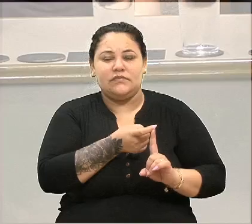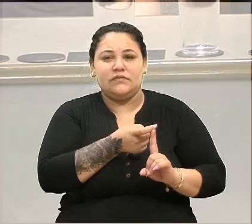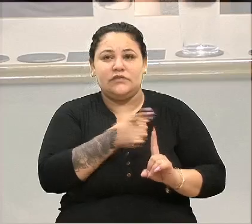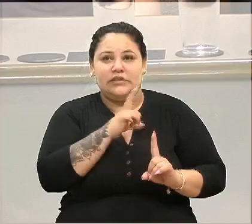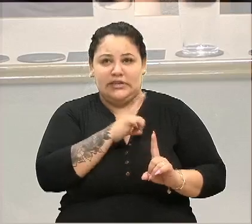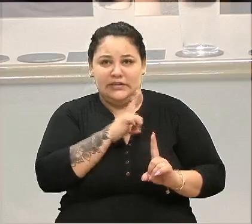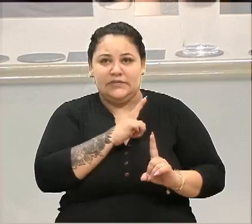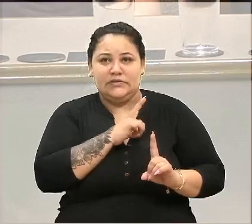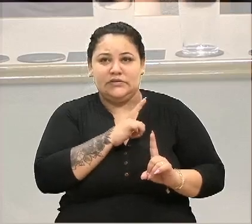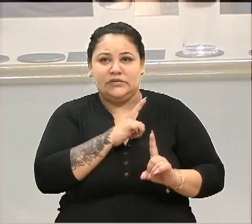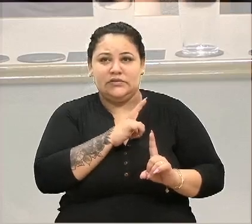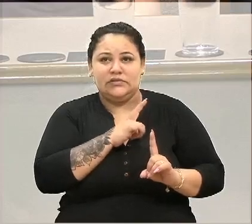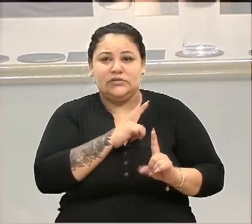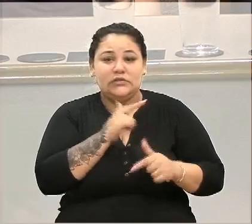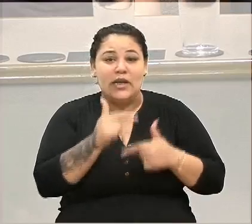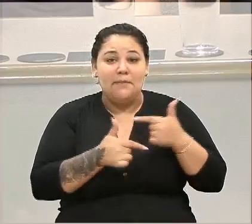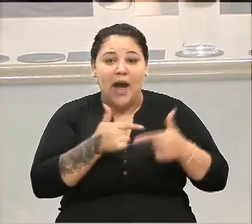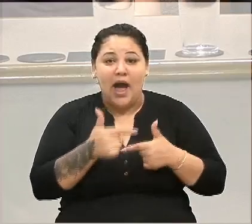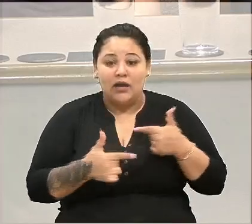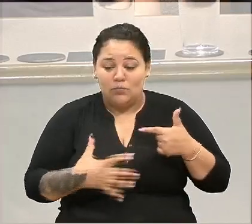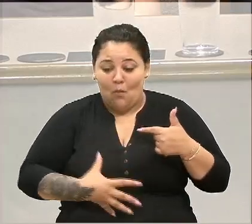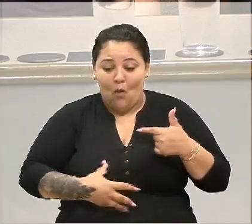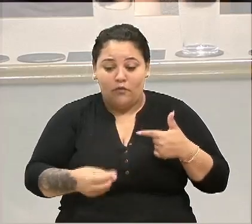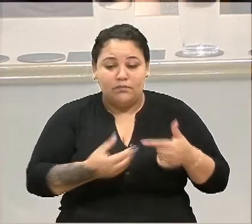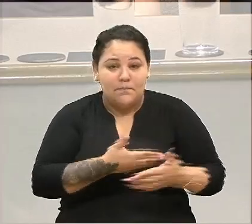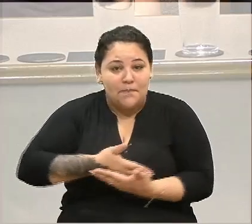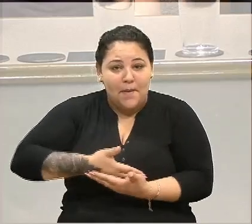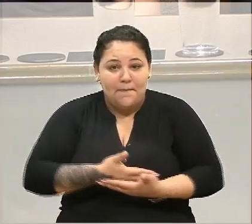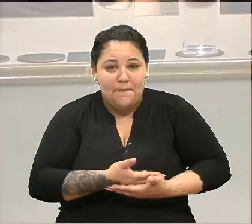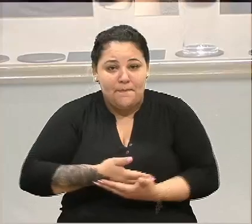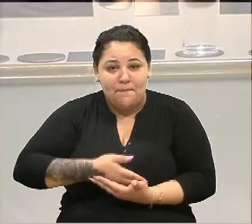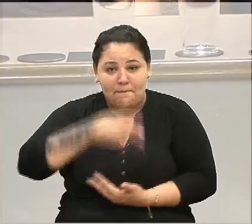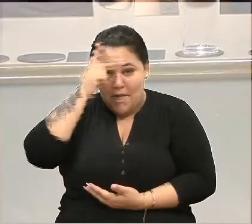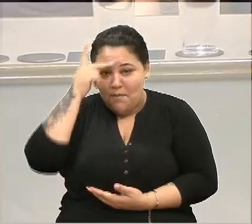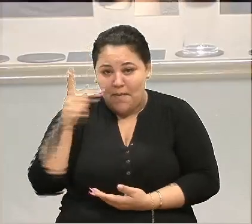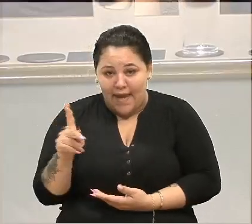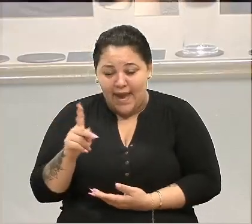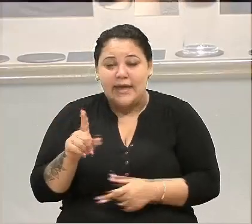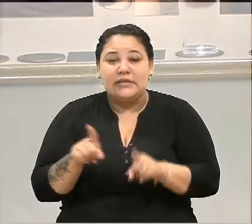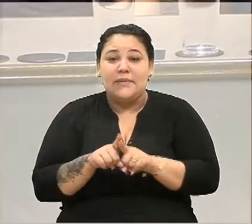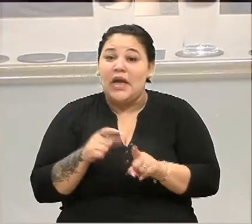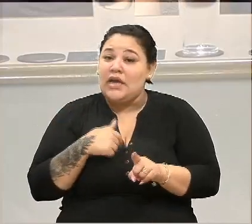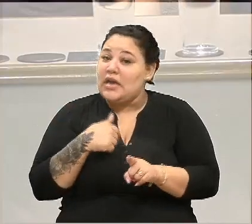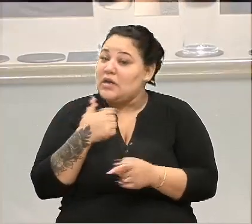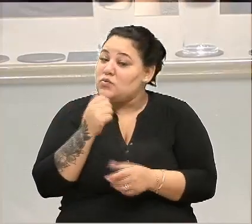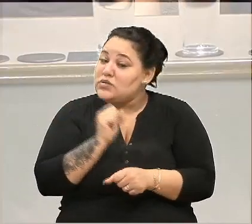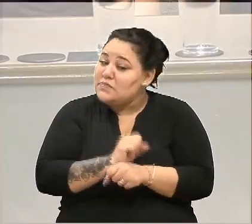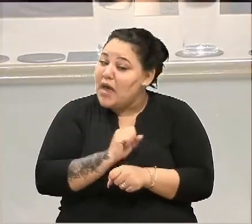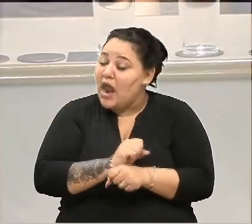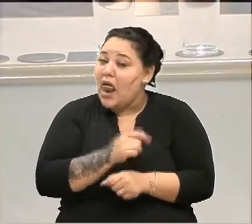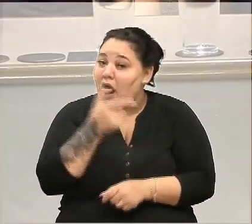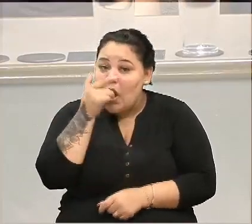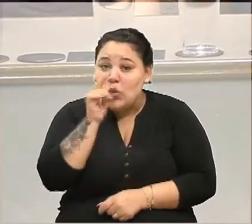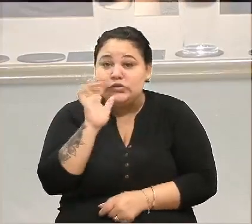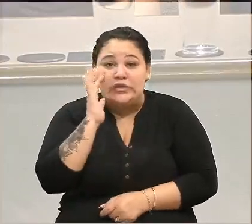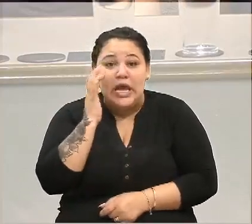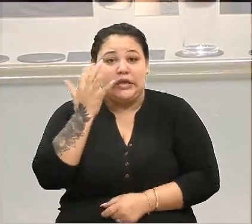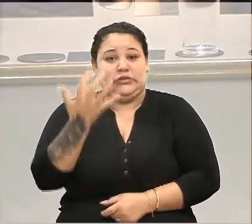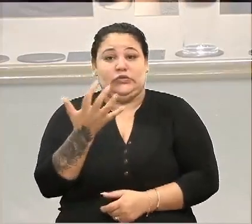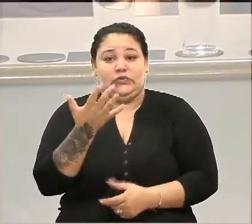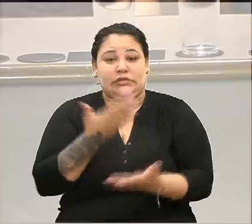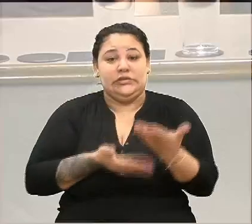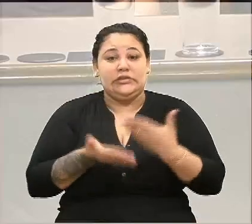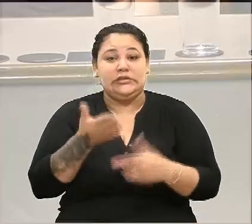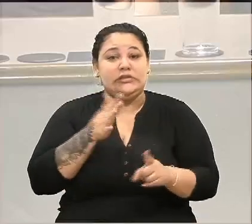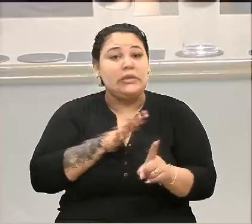teve o trabalho no materno-infantil, no Pompeia. Espero que ela venha para resolver grande parte dos